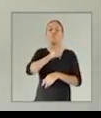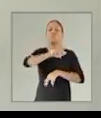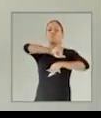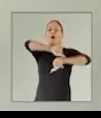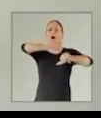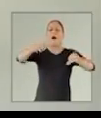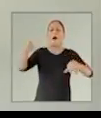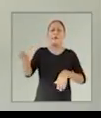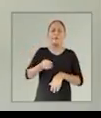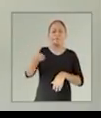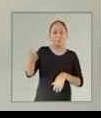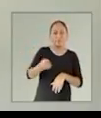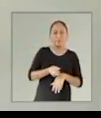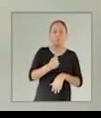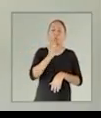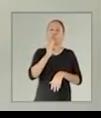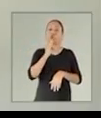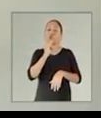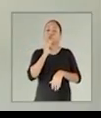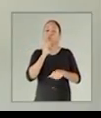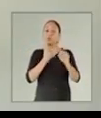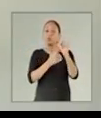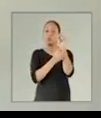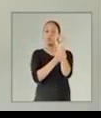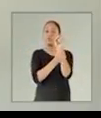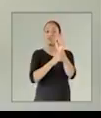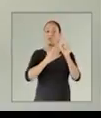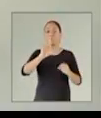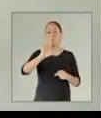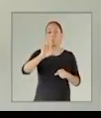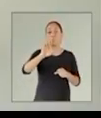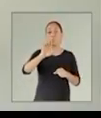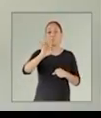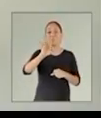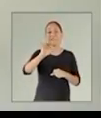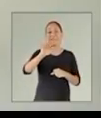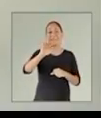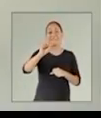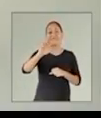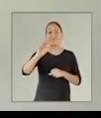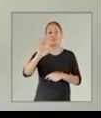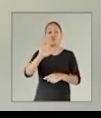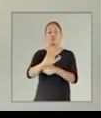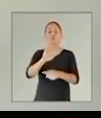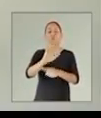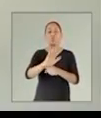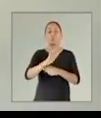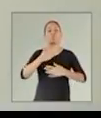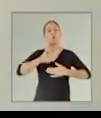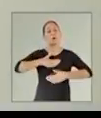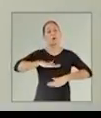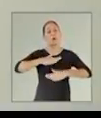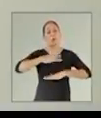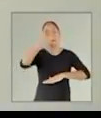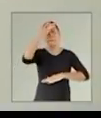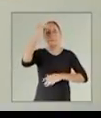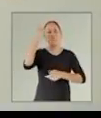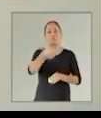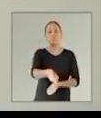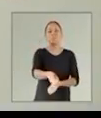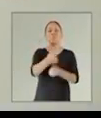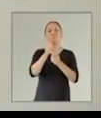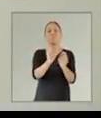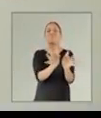por exemplo, as alterações no seguro-defeso. Elas vão trazer mais tranquilidade aos pescadores artesanais. O seguro-defeso